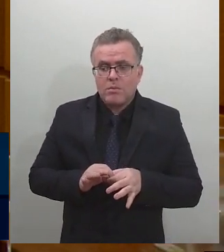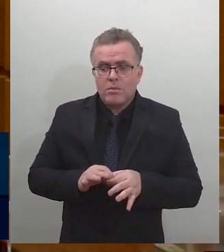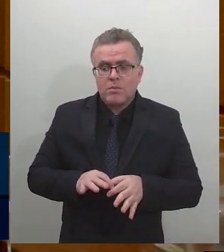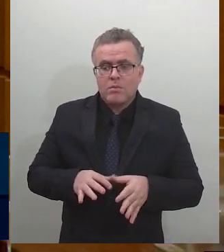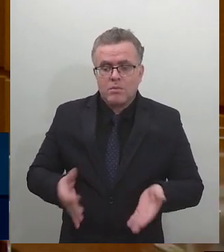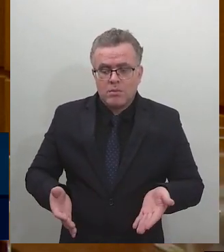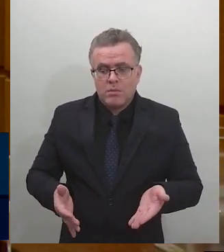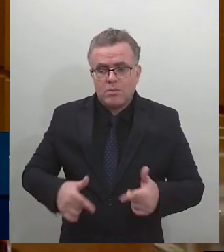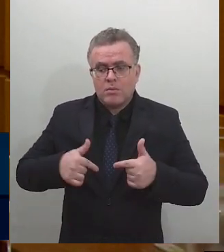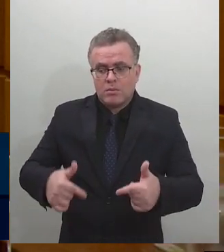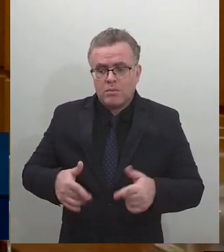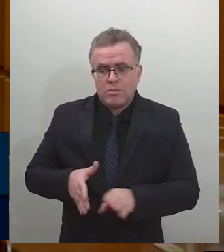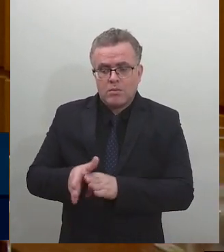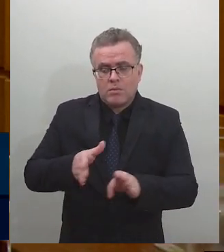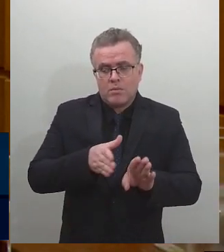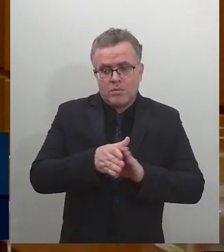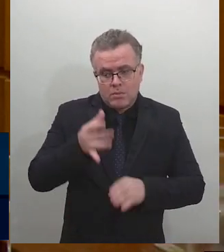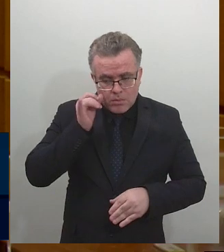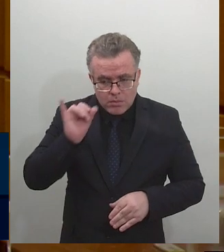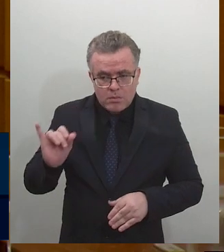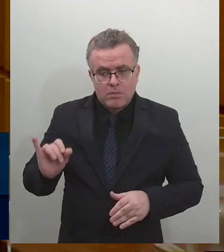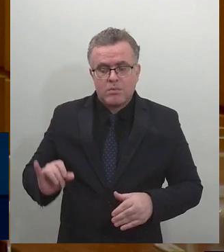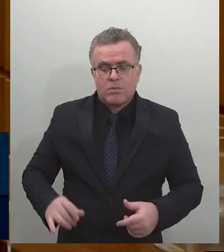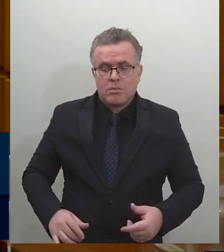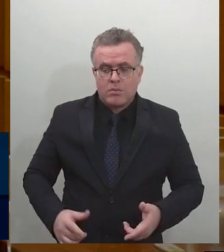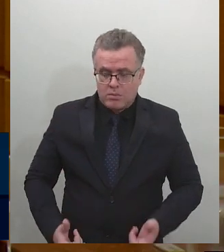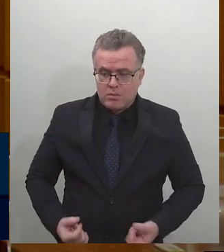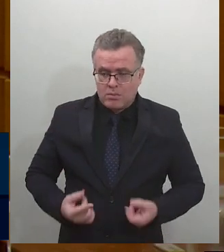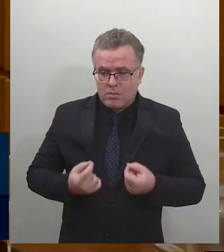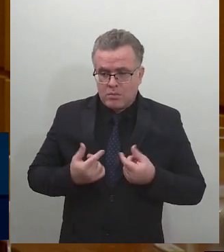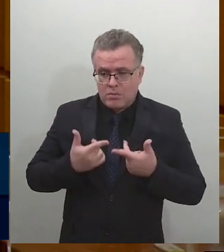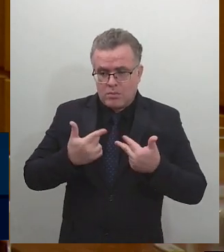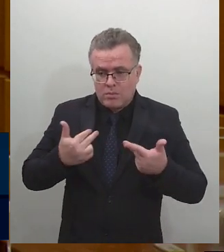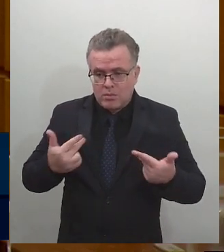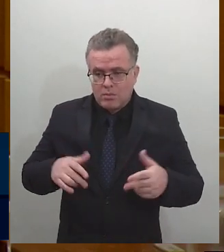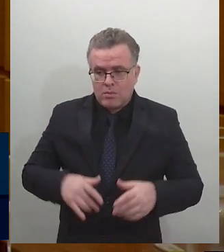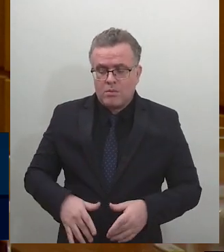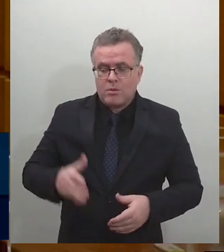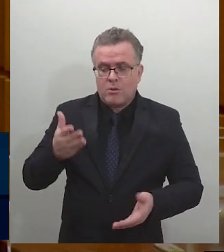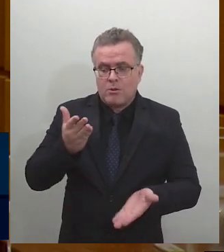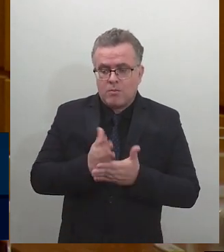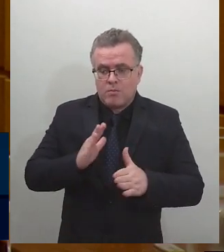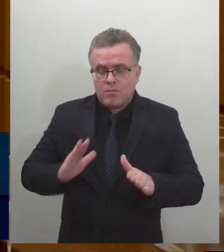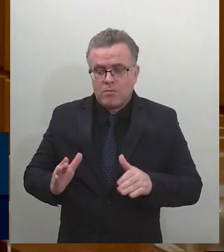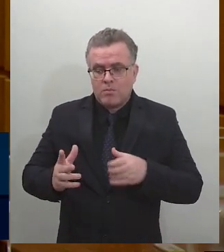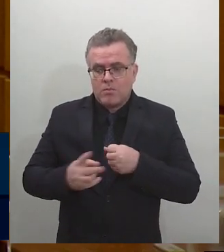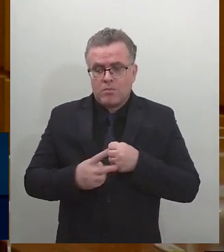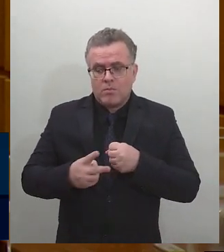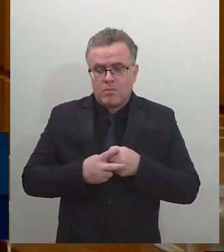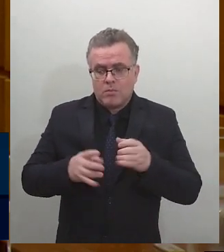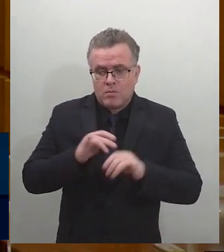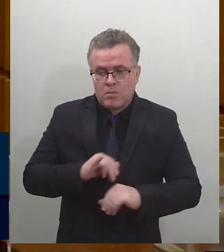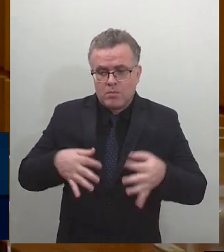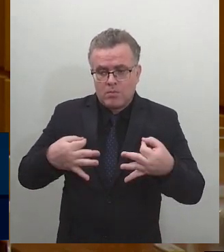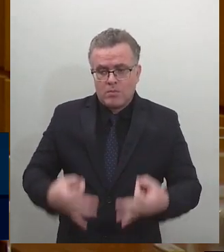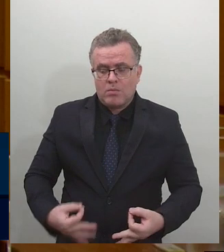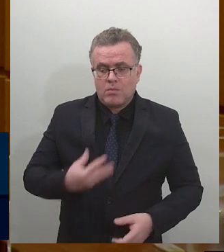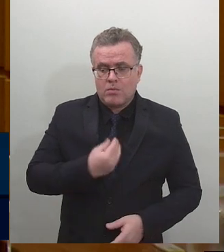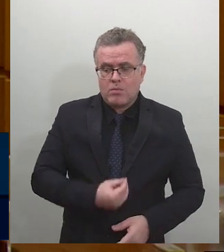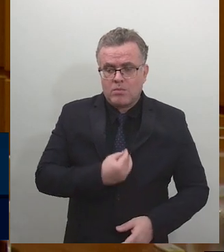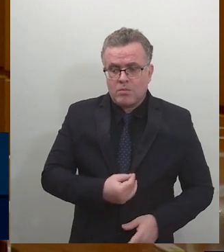sobre a importância de abandonar o tabagismo, incentivar a notificação adequada de casos e promover medidas de